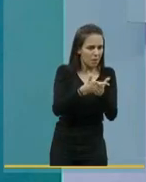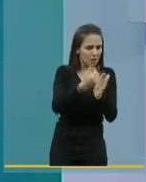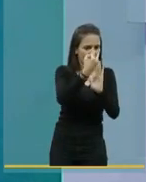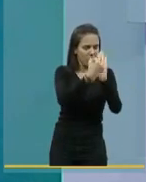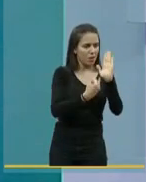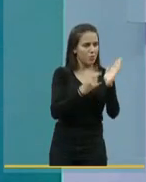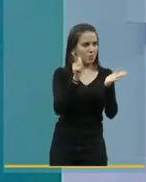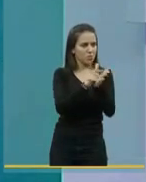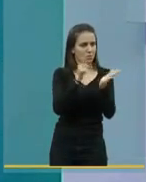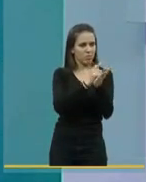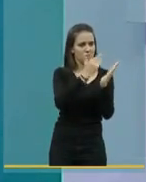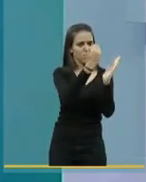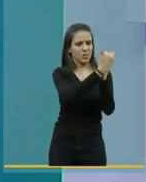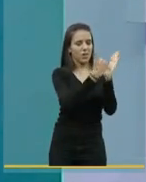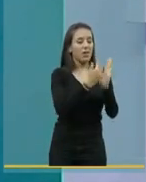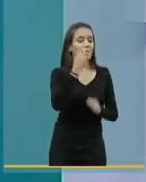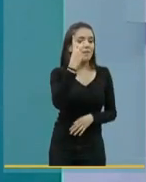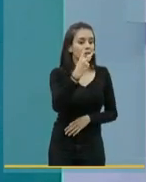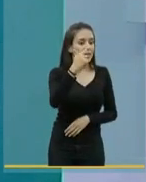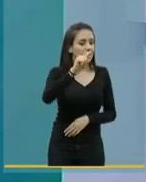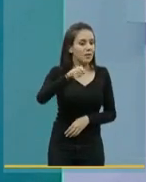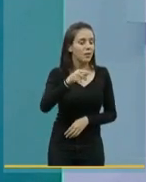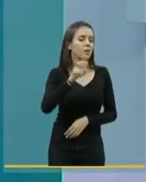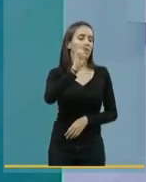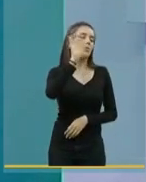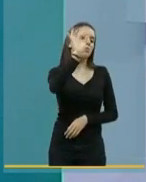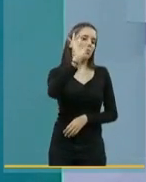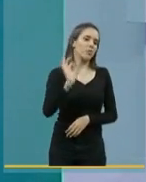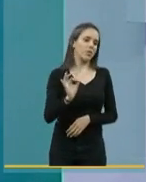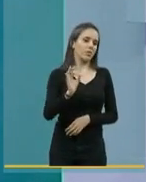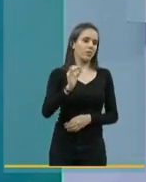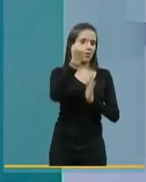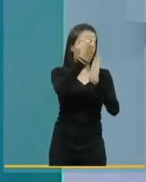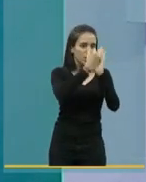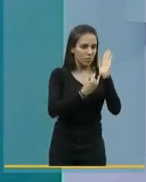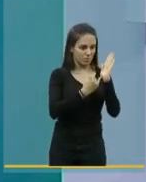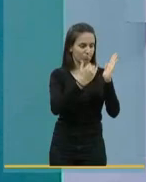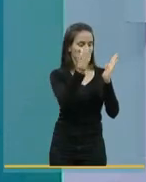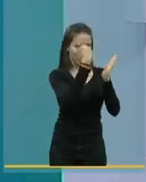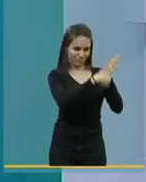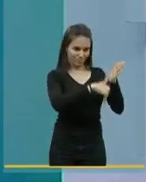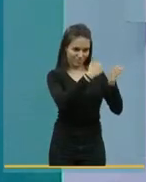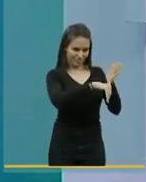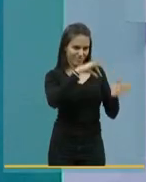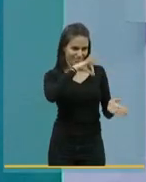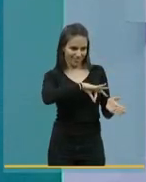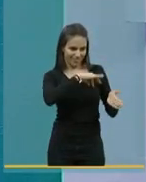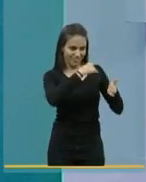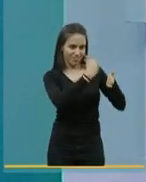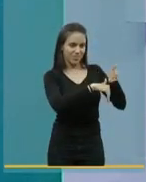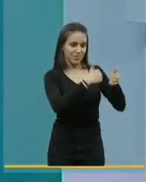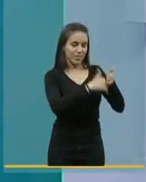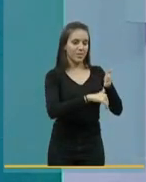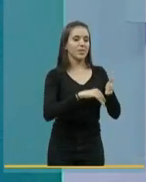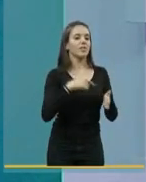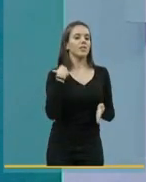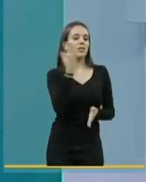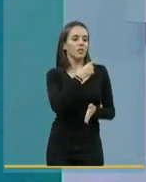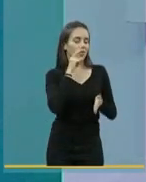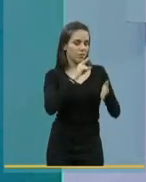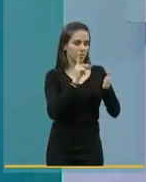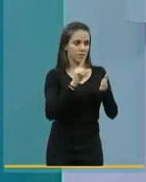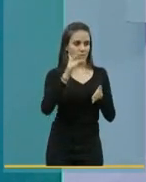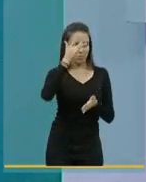até 27 meio por cento do seu salário o imposto de renda que é retido uso o que se recebe dividendos